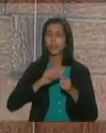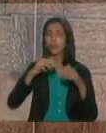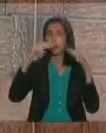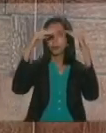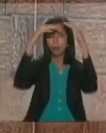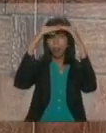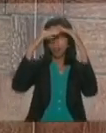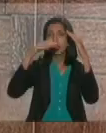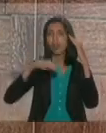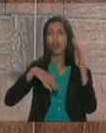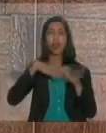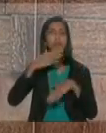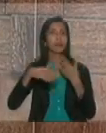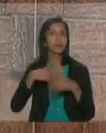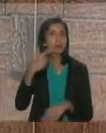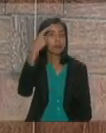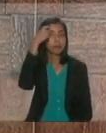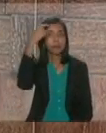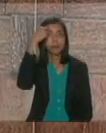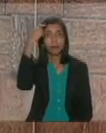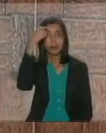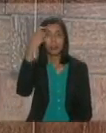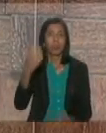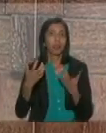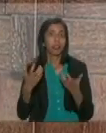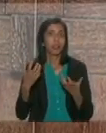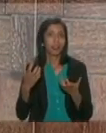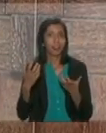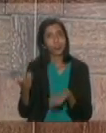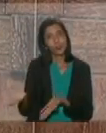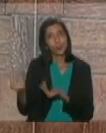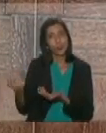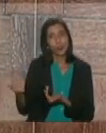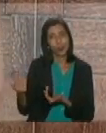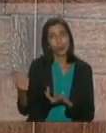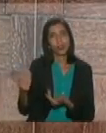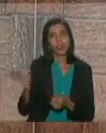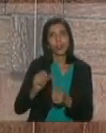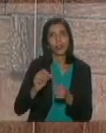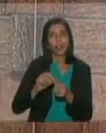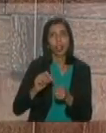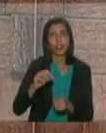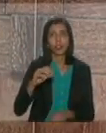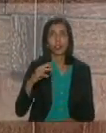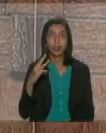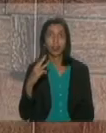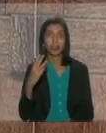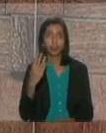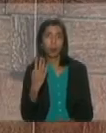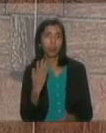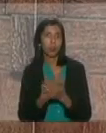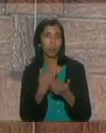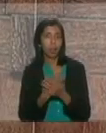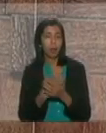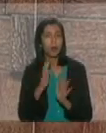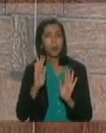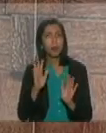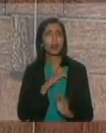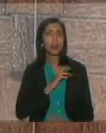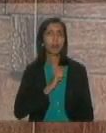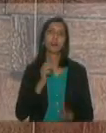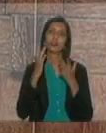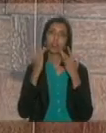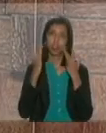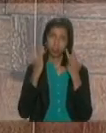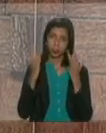clássico. Aí tive uma fase fissurada na minha adolescência, de fazer 3, 4 aulas de dança, mas adorava teatro também. Com